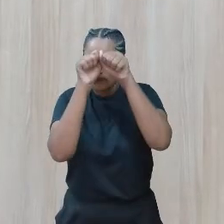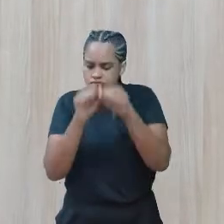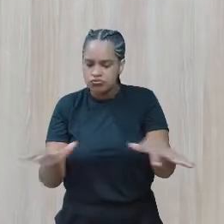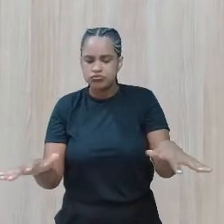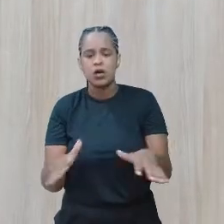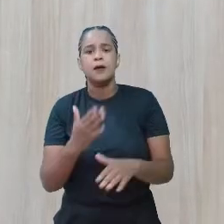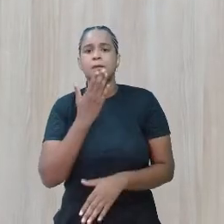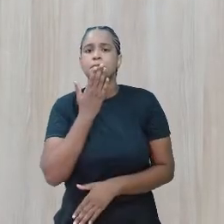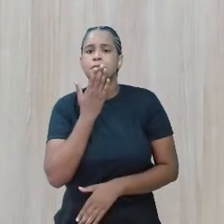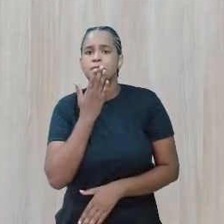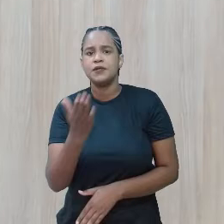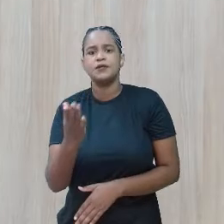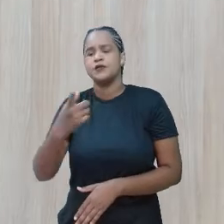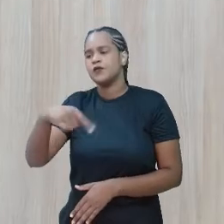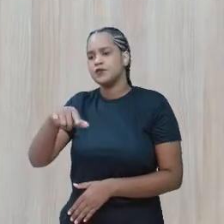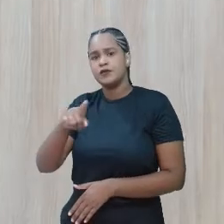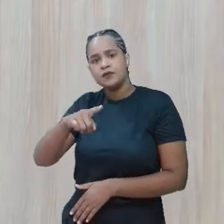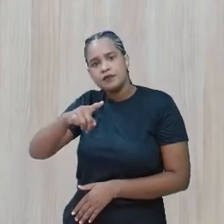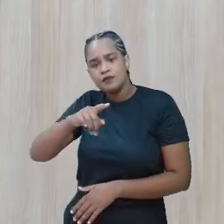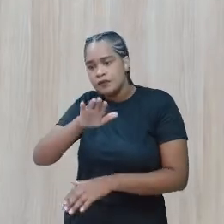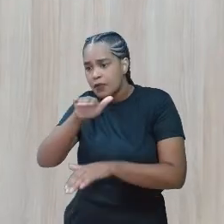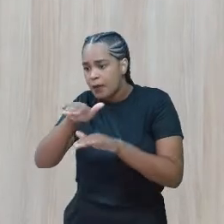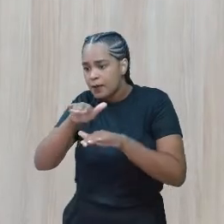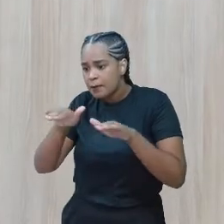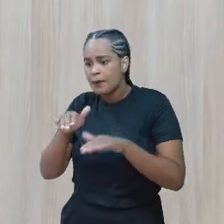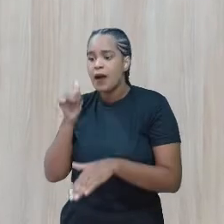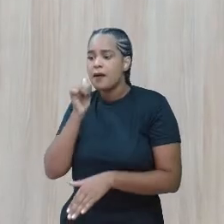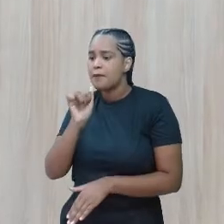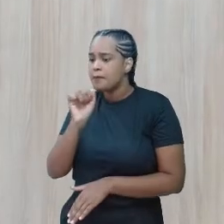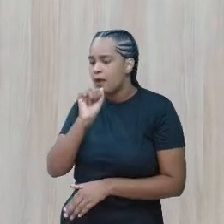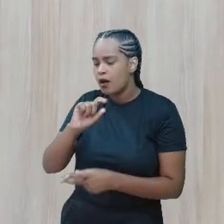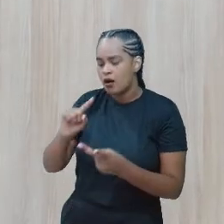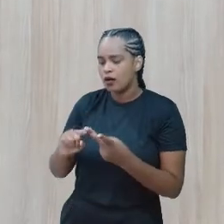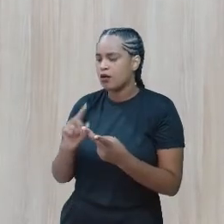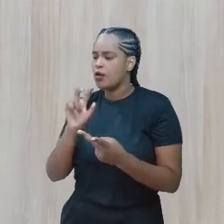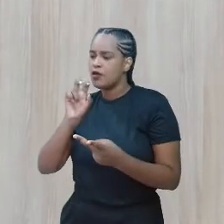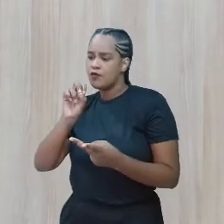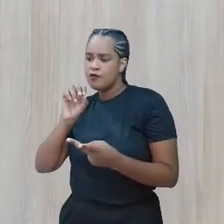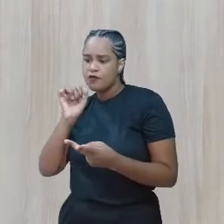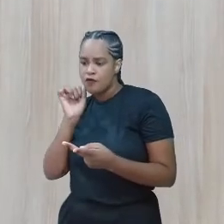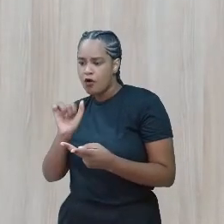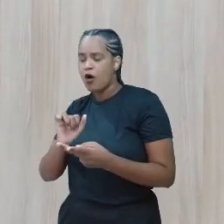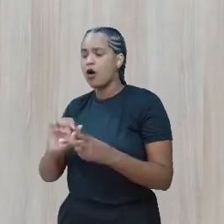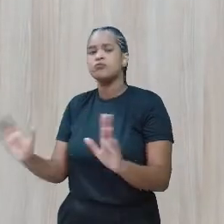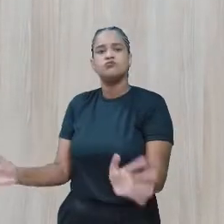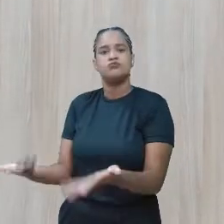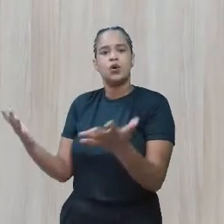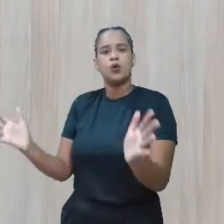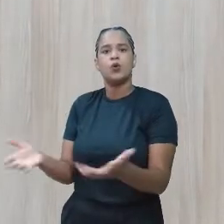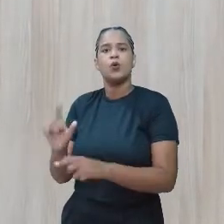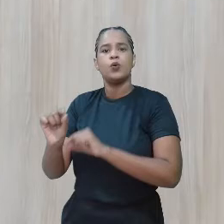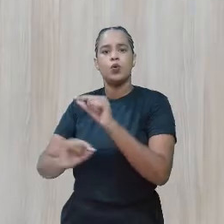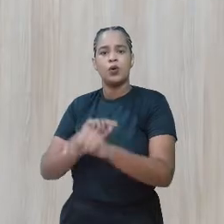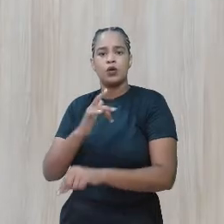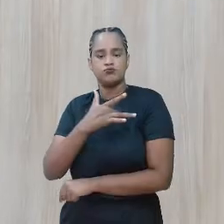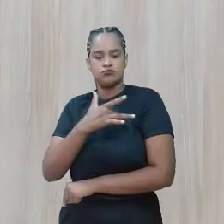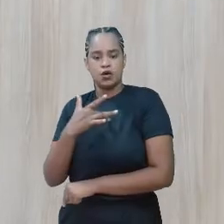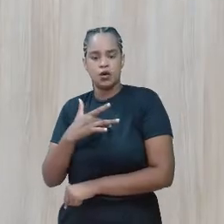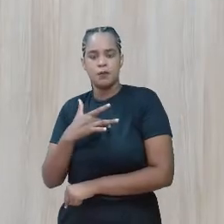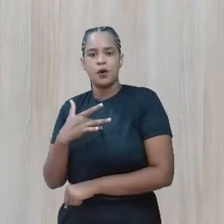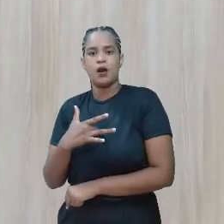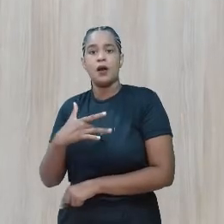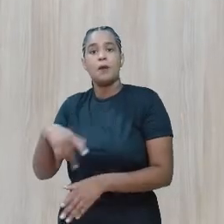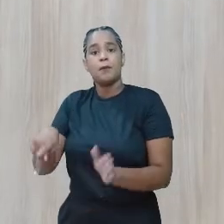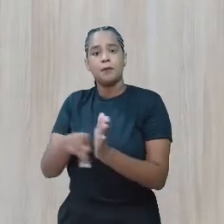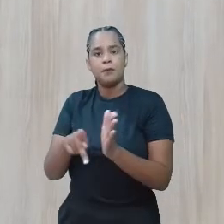Vocês vão conversar com as mães, com as madrinhas, com as avós, para incentivar a fazerem o toque. Fazer